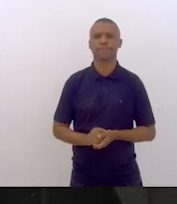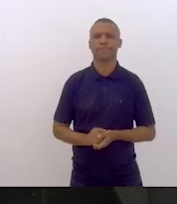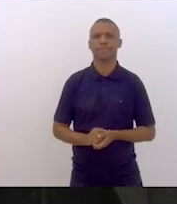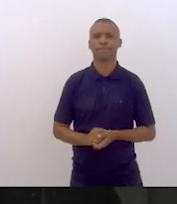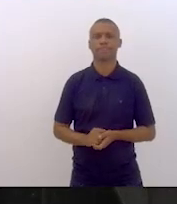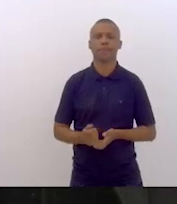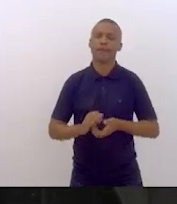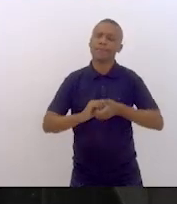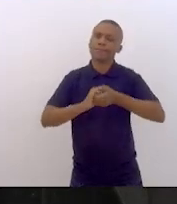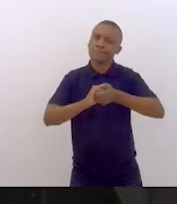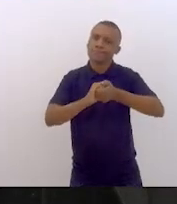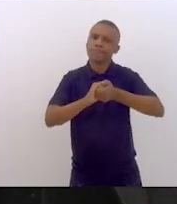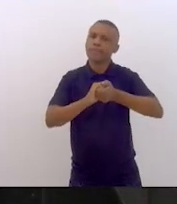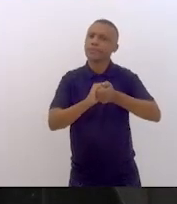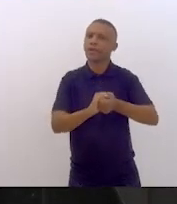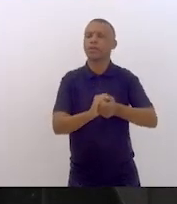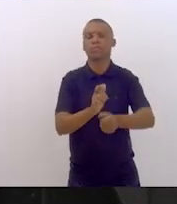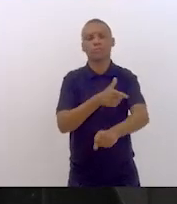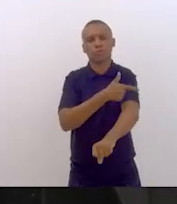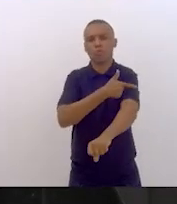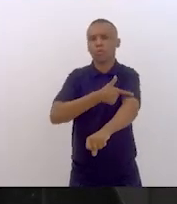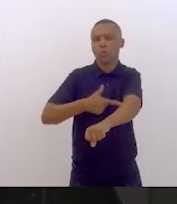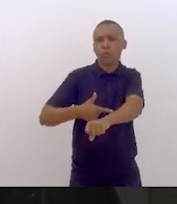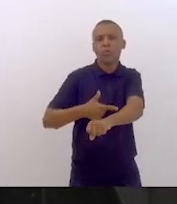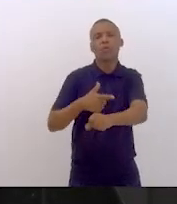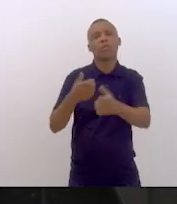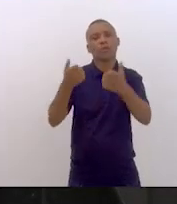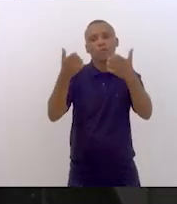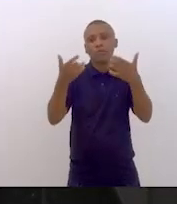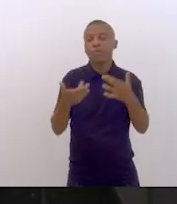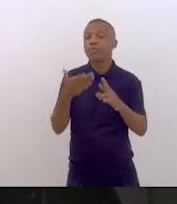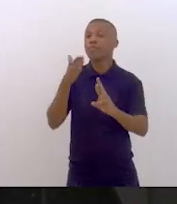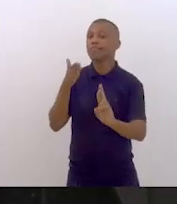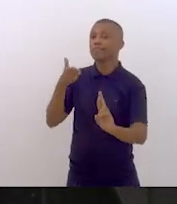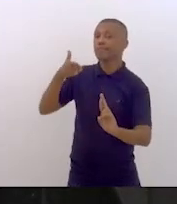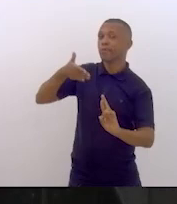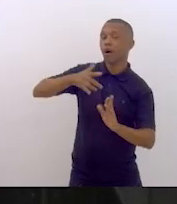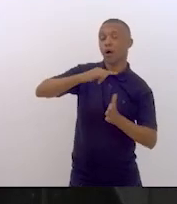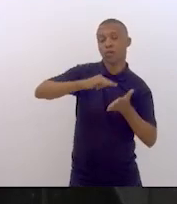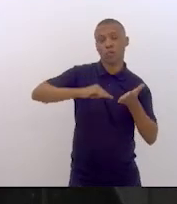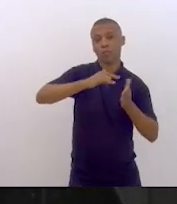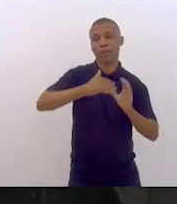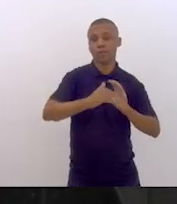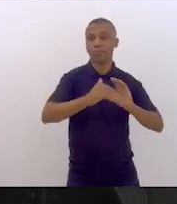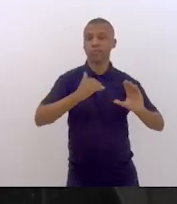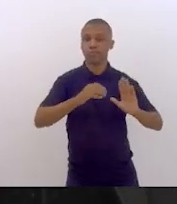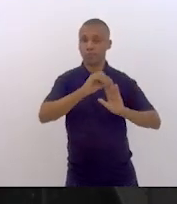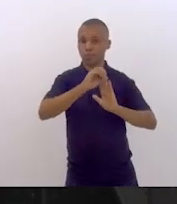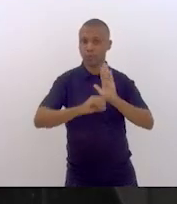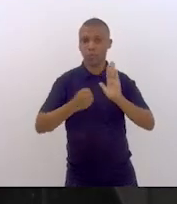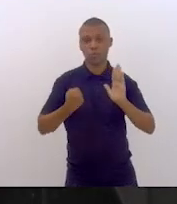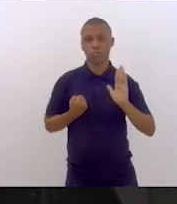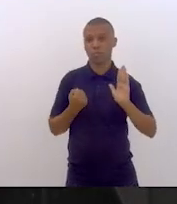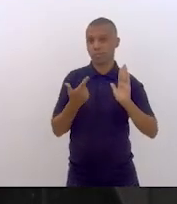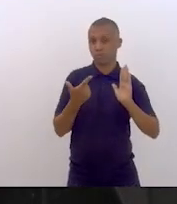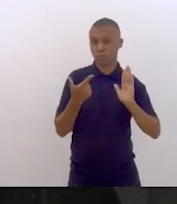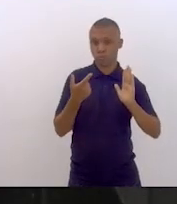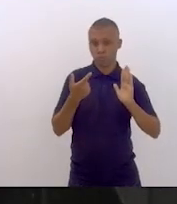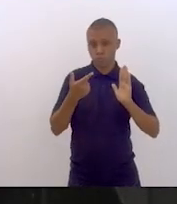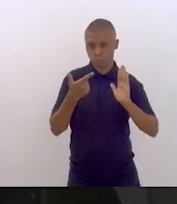o cordialmente repórter meu Ofício em referência o 213